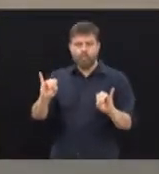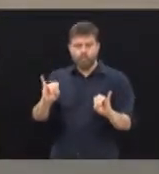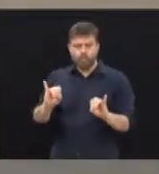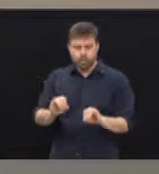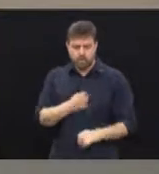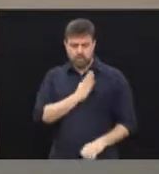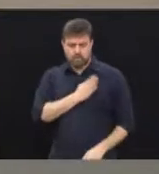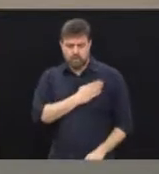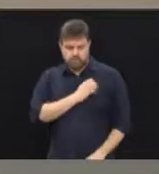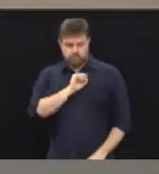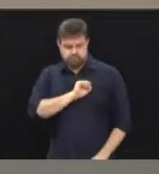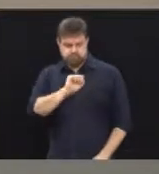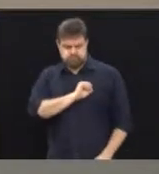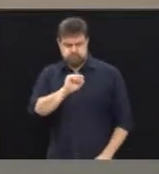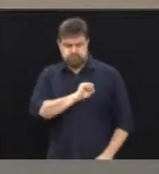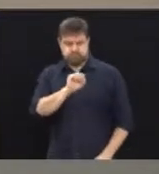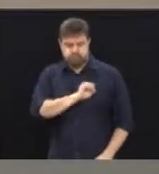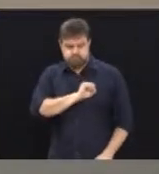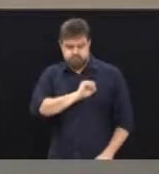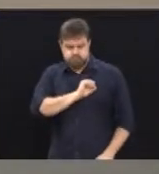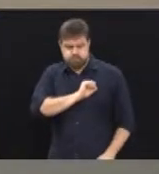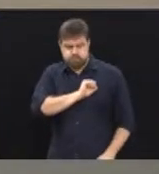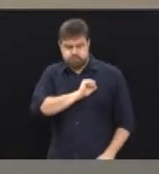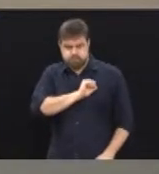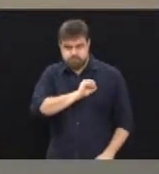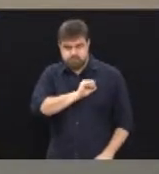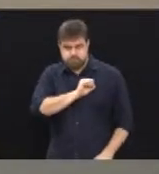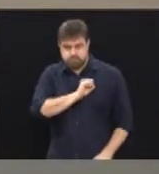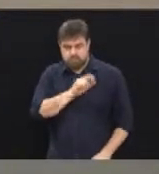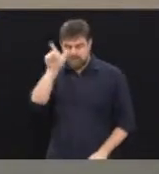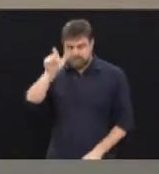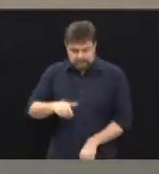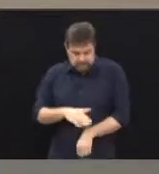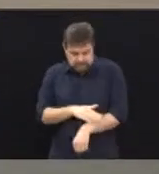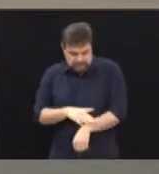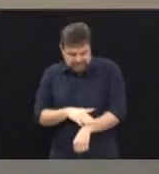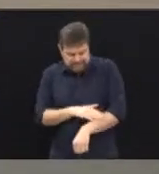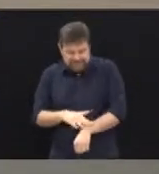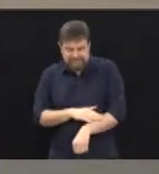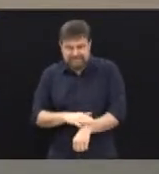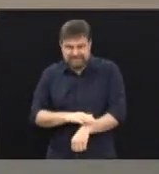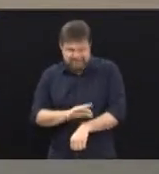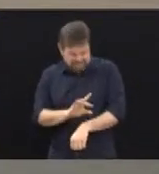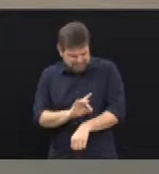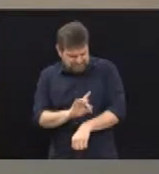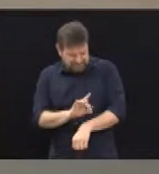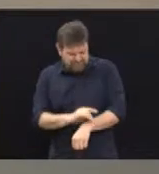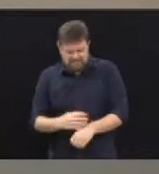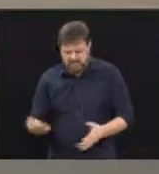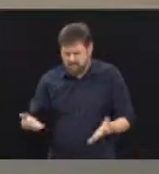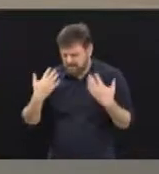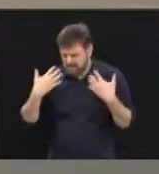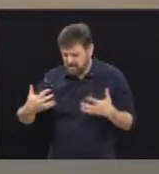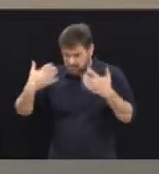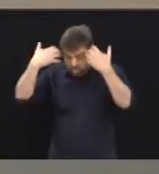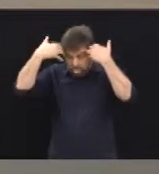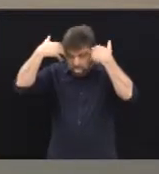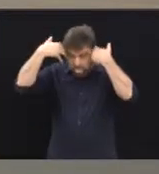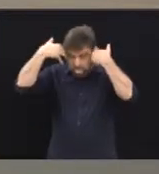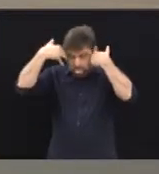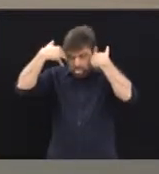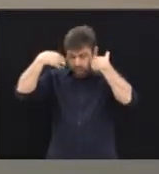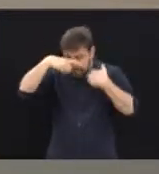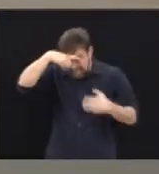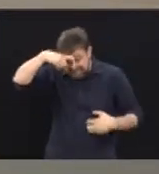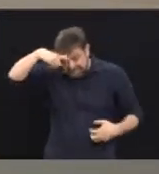O coração fica muito acelerado. A pessoa fica com a pele úmida, intolerância ao calor, que a gente fala, né? Ela sente muito